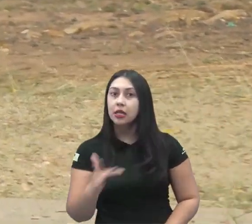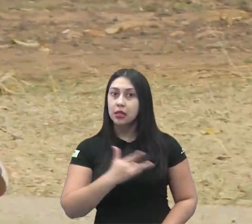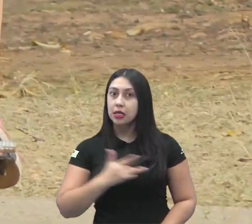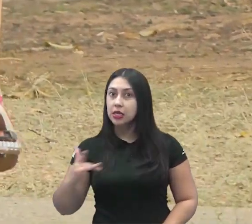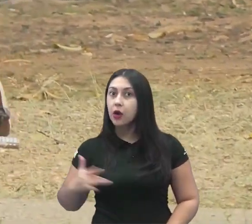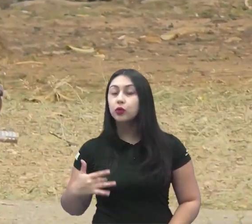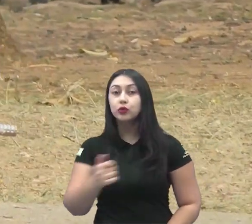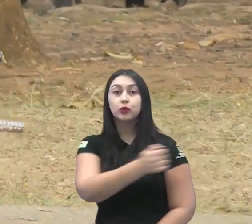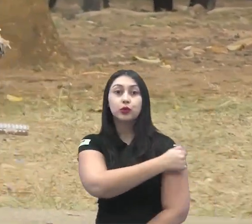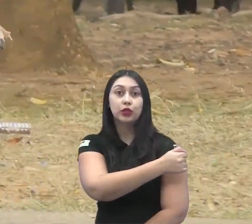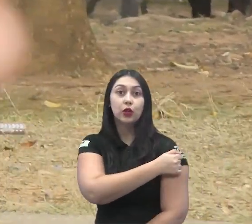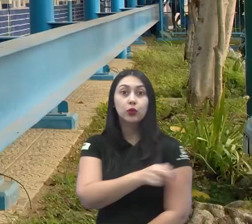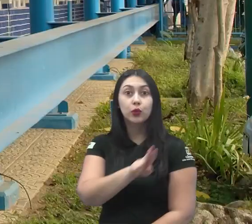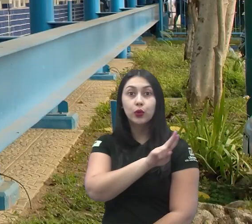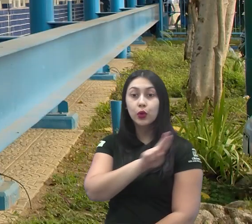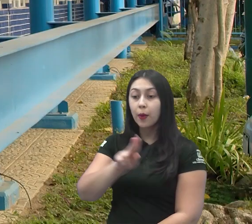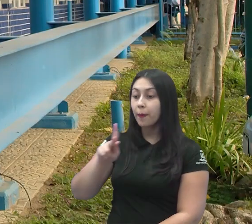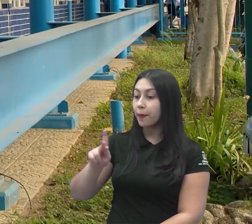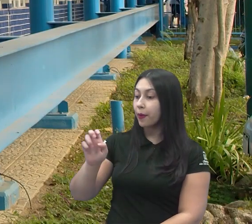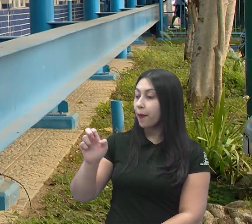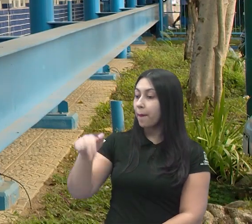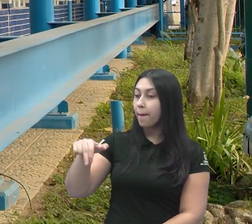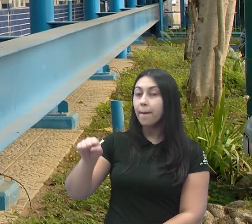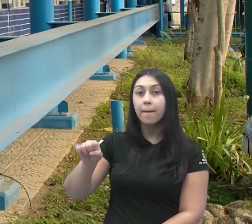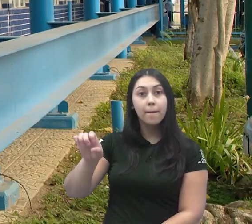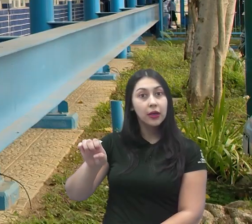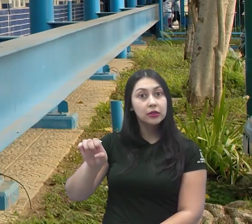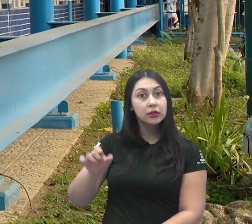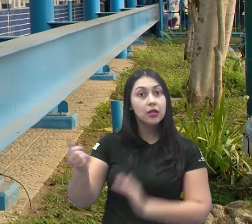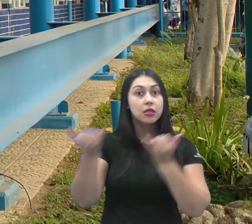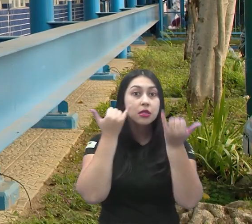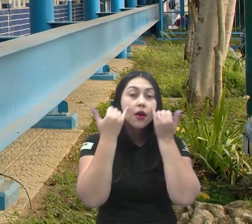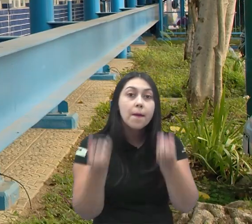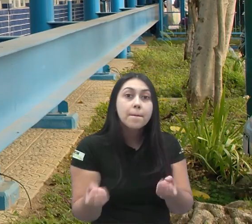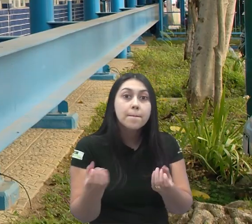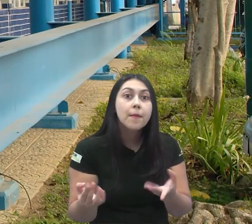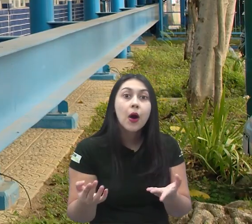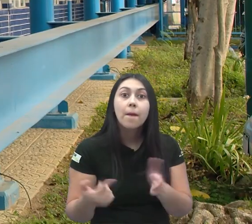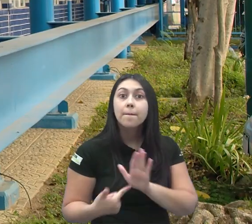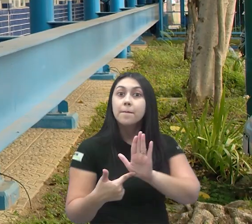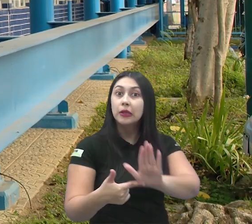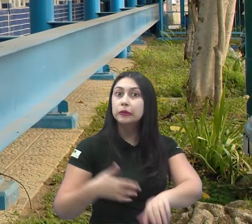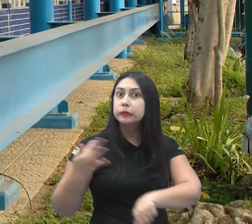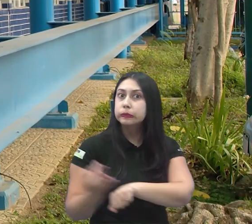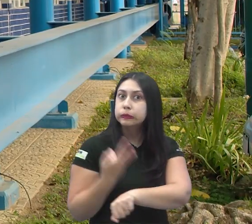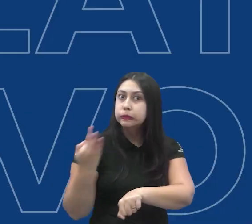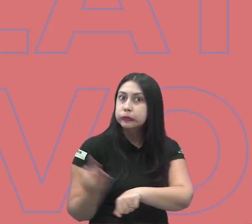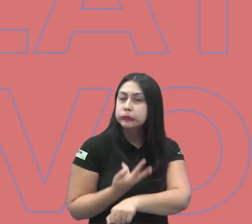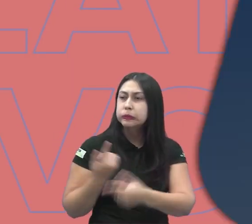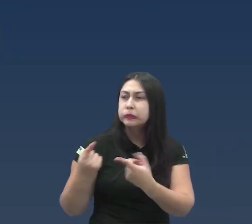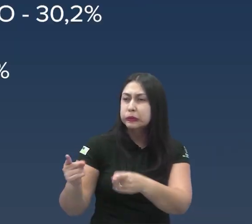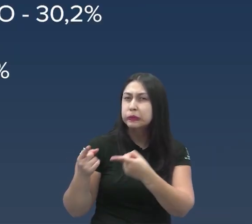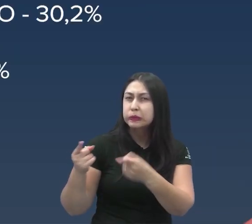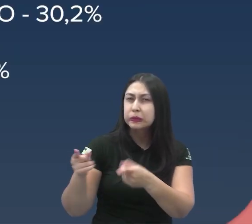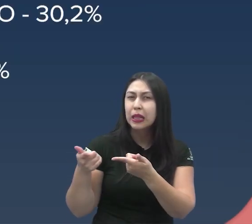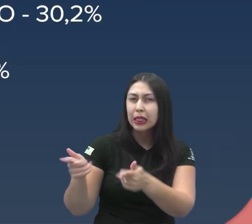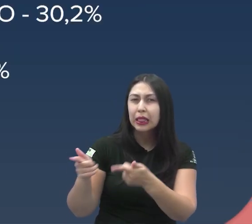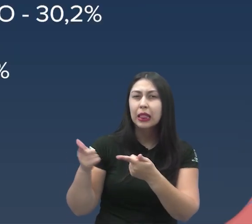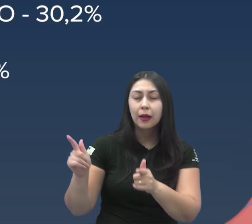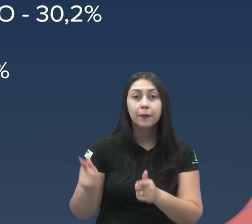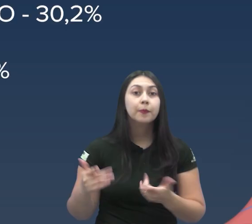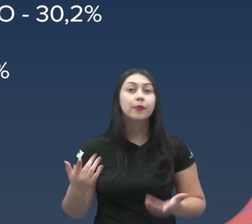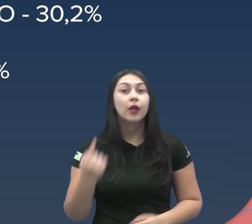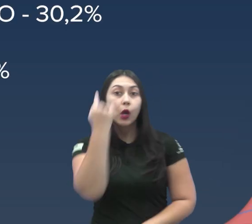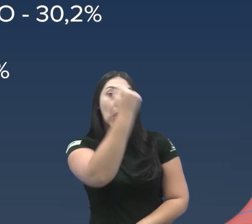Escolar, chamada PENSE. Os dados revelam que os episódios estão mais persistentes. Segundo a pesquisa,